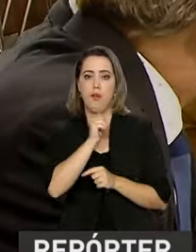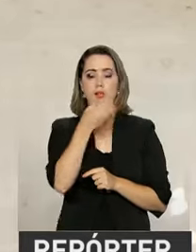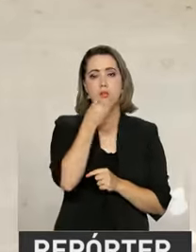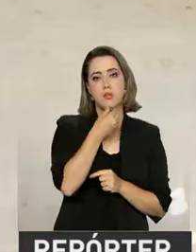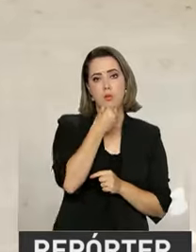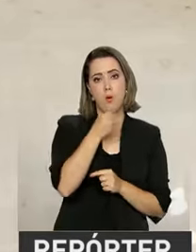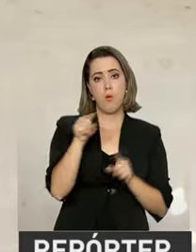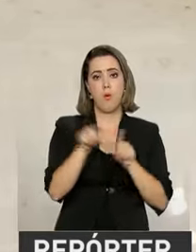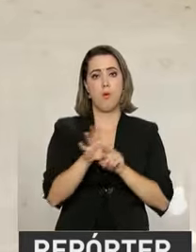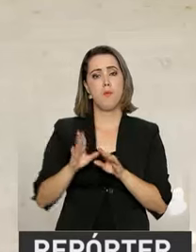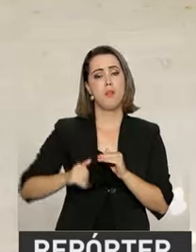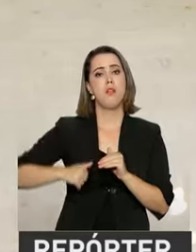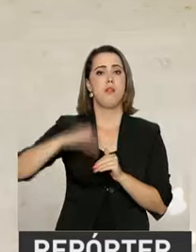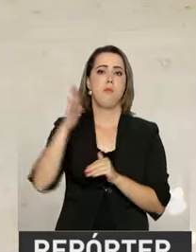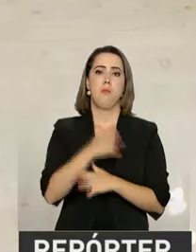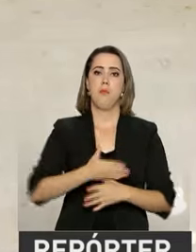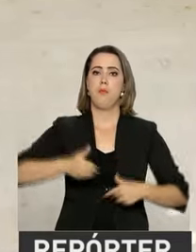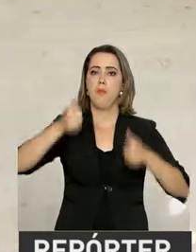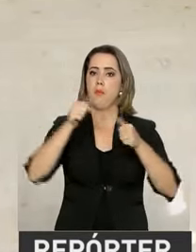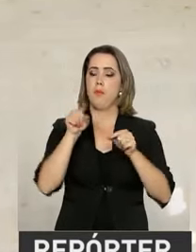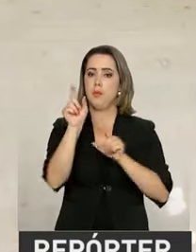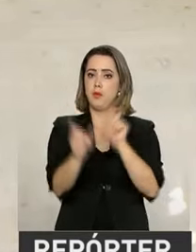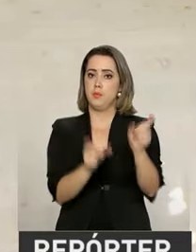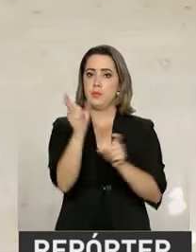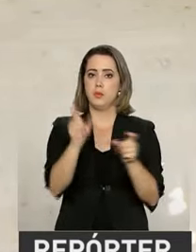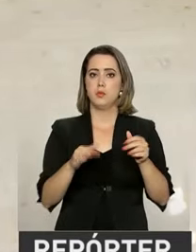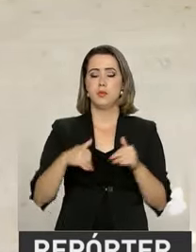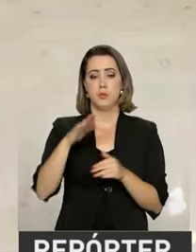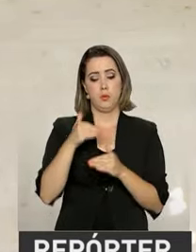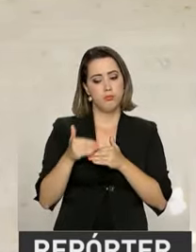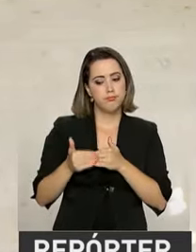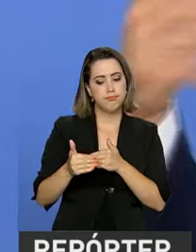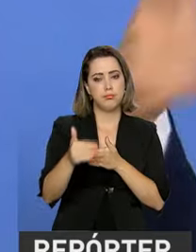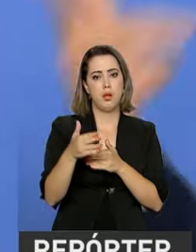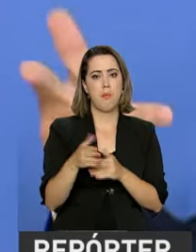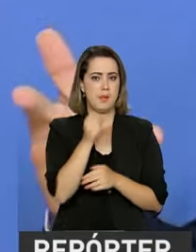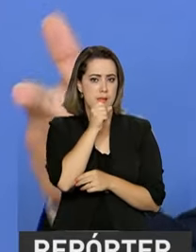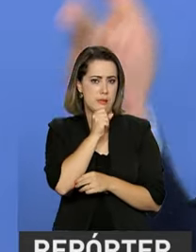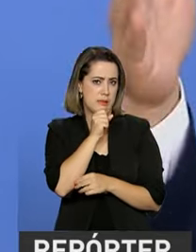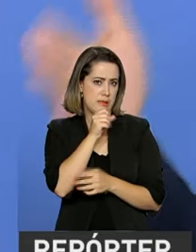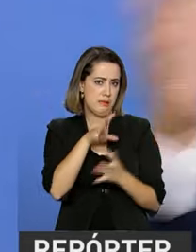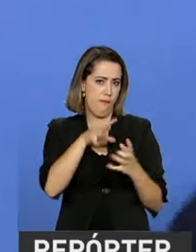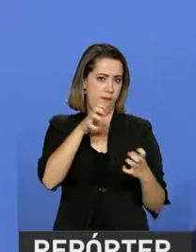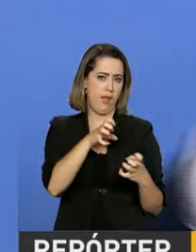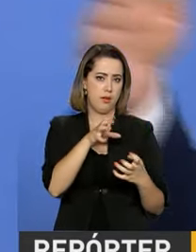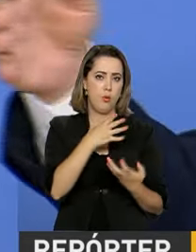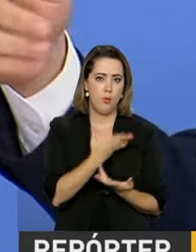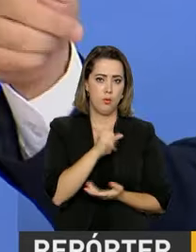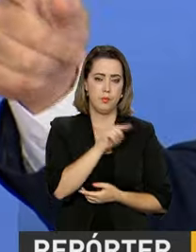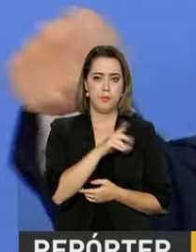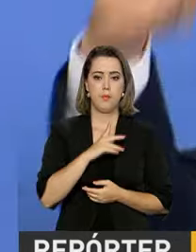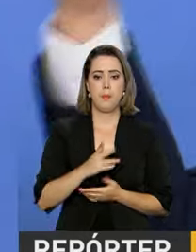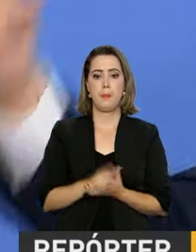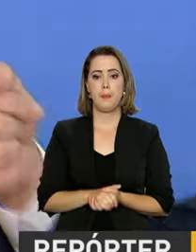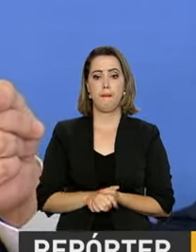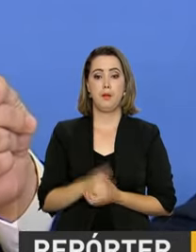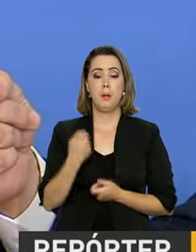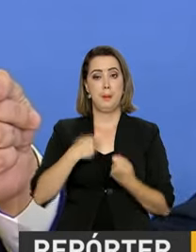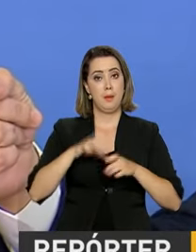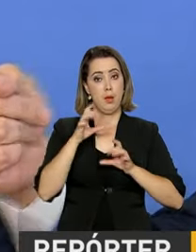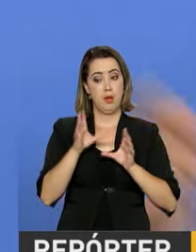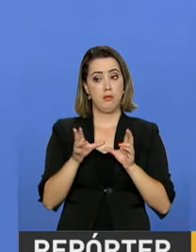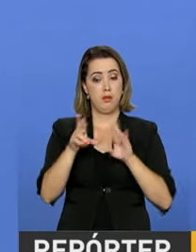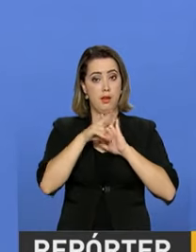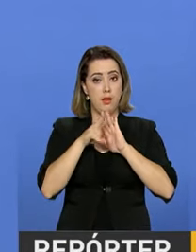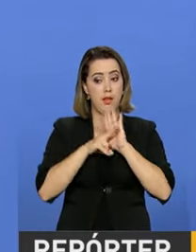mulheres e mais vantajosas para quem tem idade mais avançada haverá um pedágio mas esse pedágio Será menor do